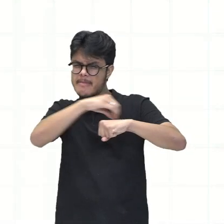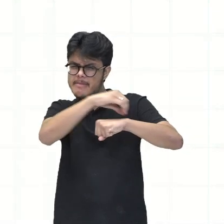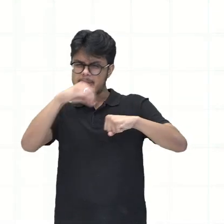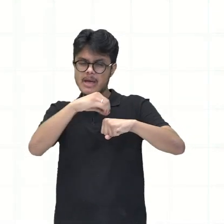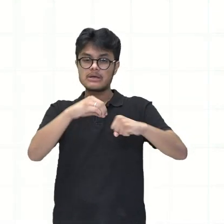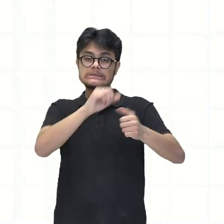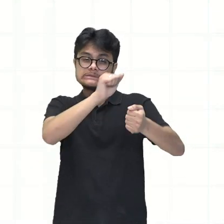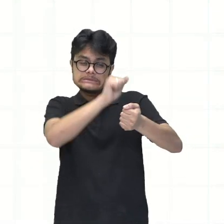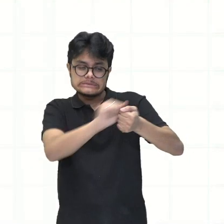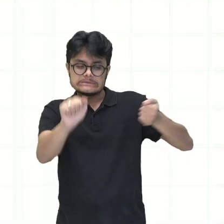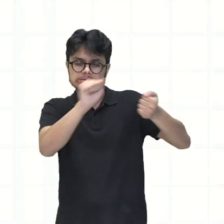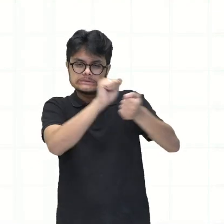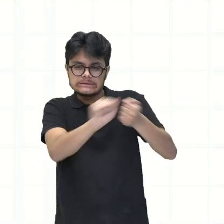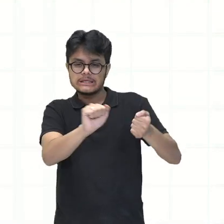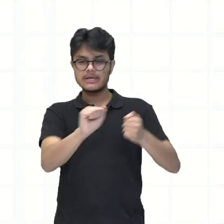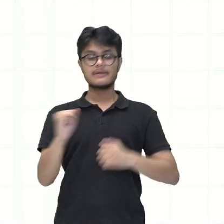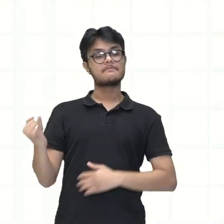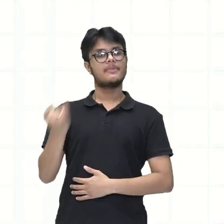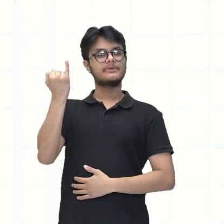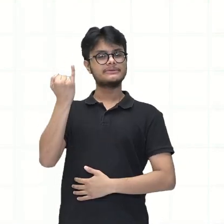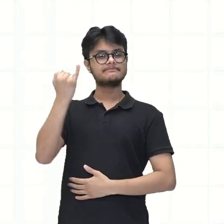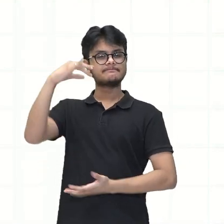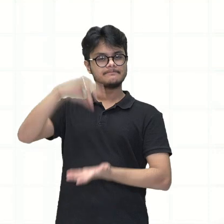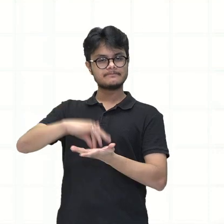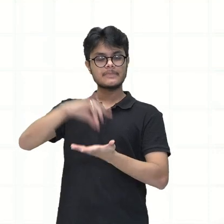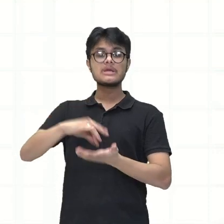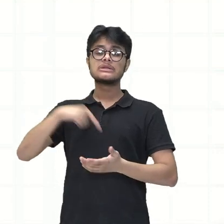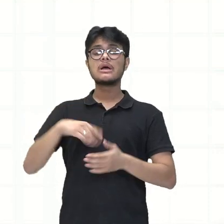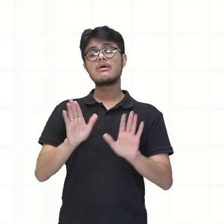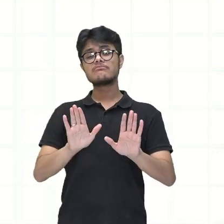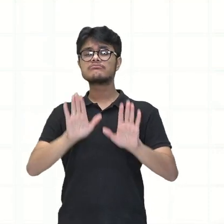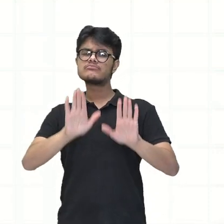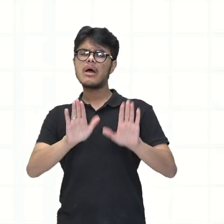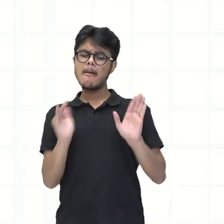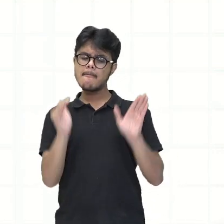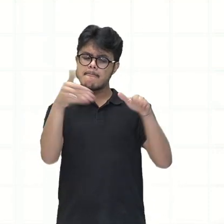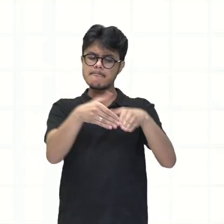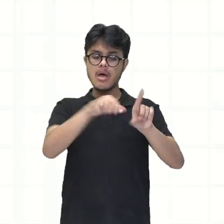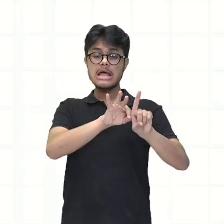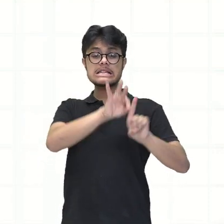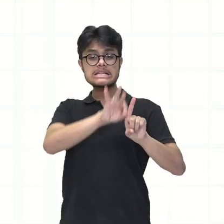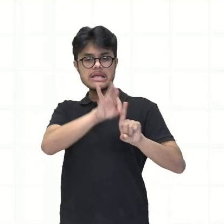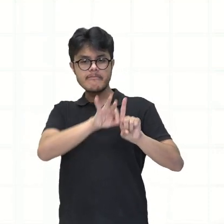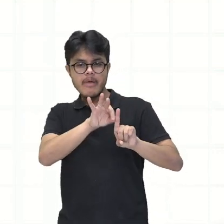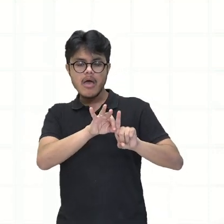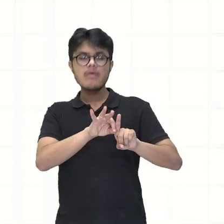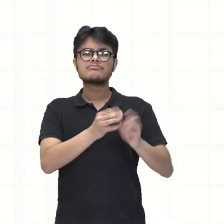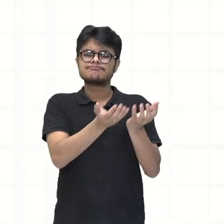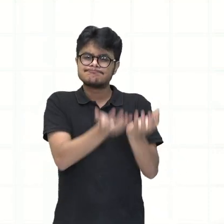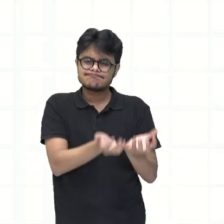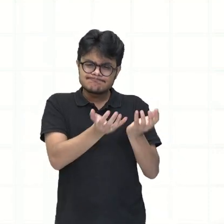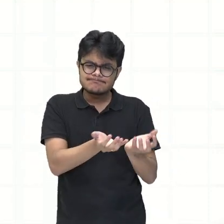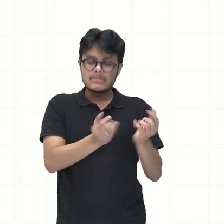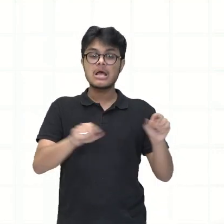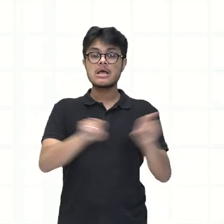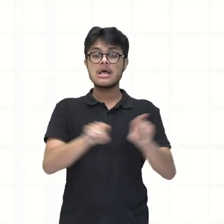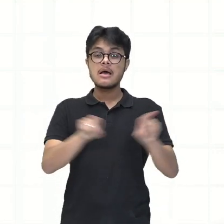condições específicas são importantes, porque aqui envolve temperatura, pressão, calor, certo? E